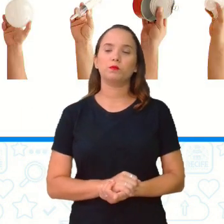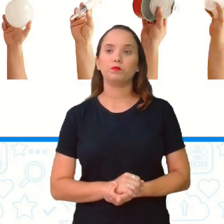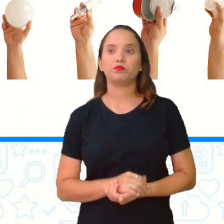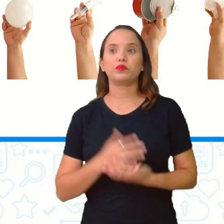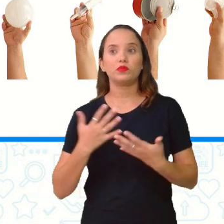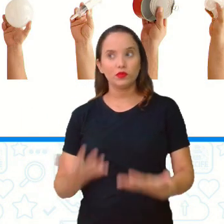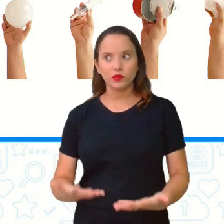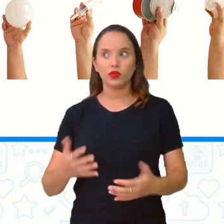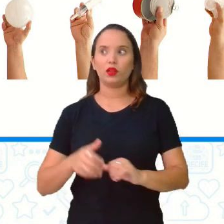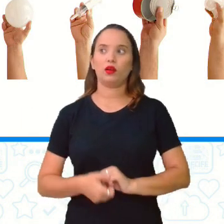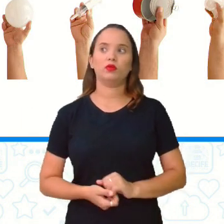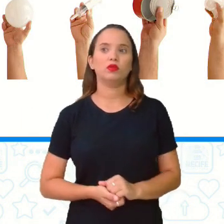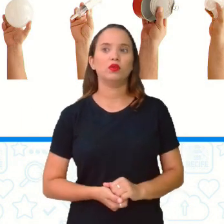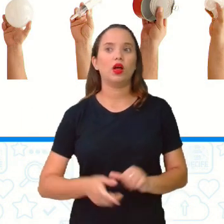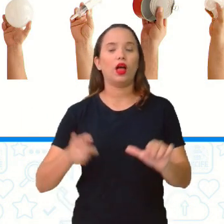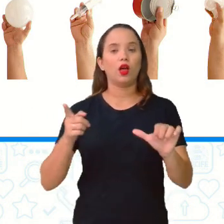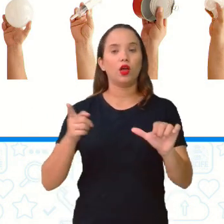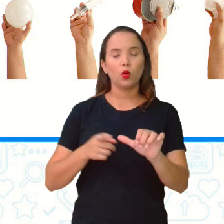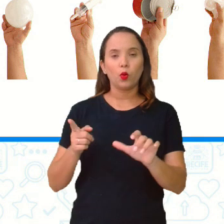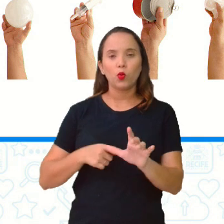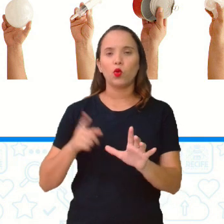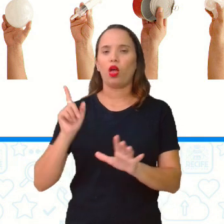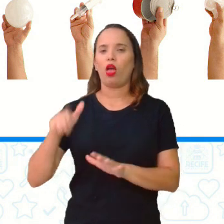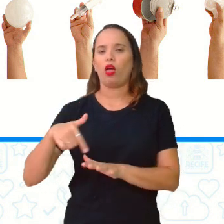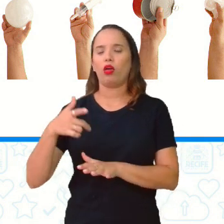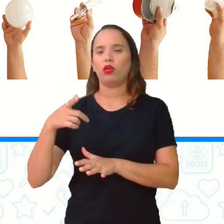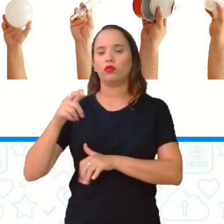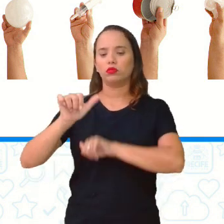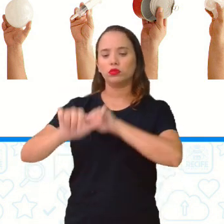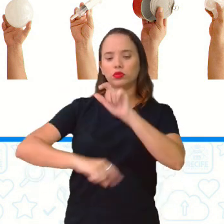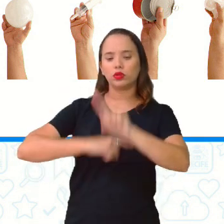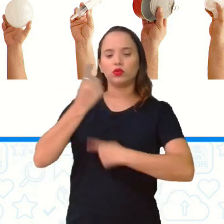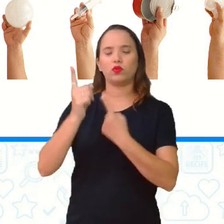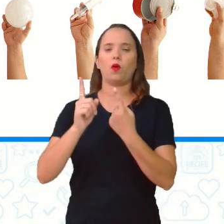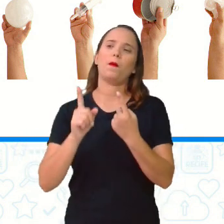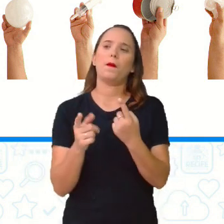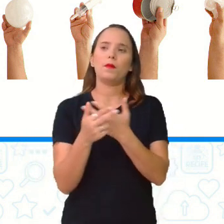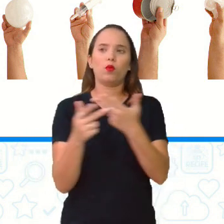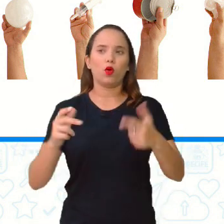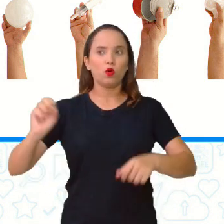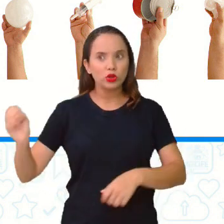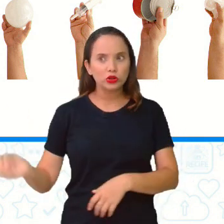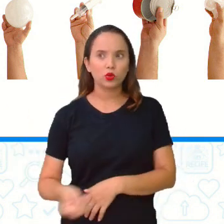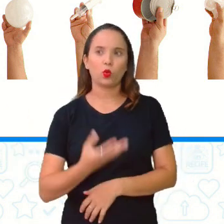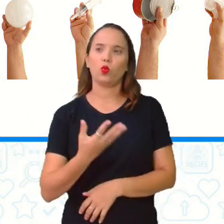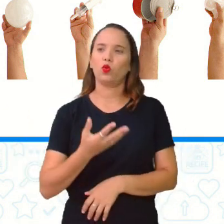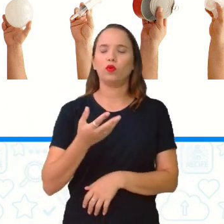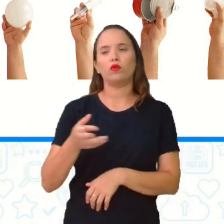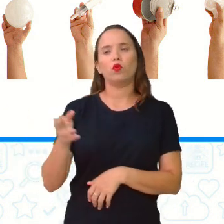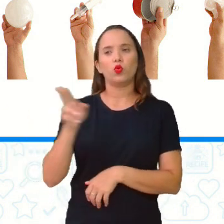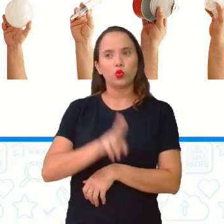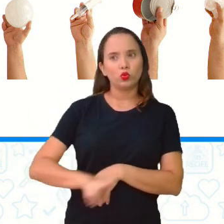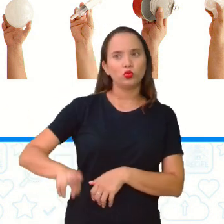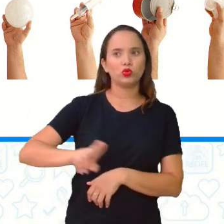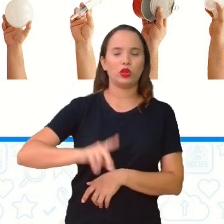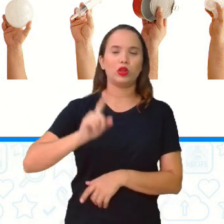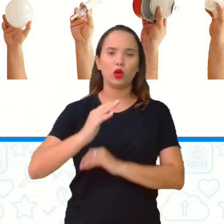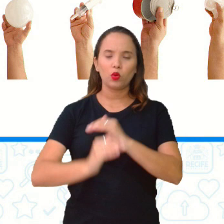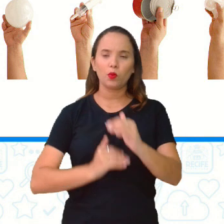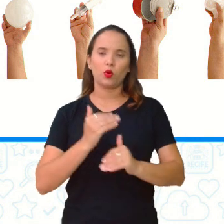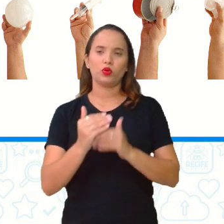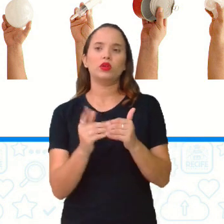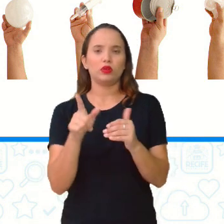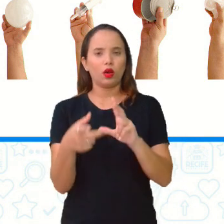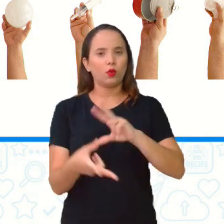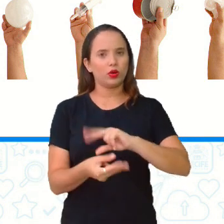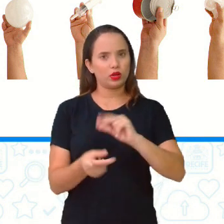tá? Então, transformar algo usado em algo novo por processos industriais é o último R, que seria o